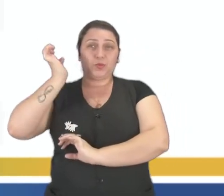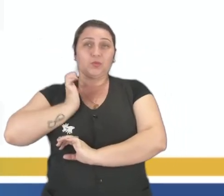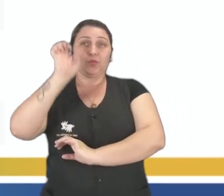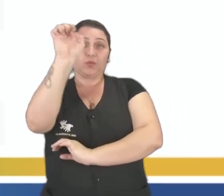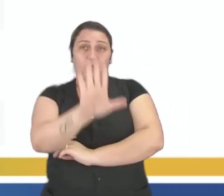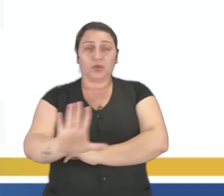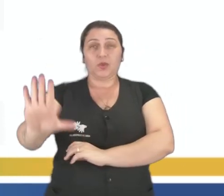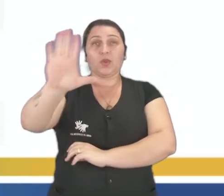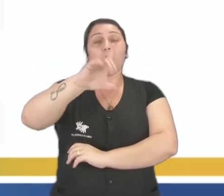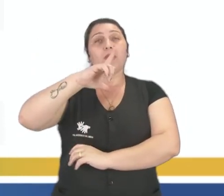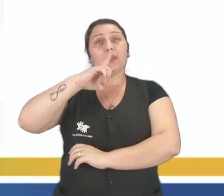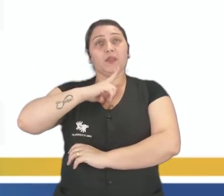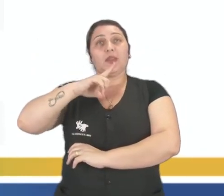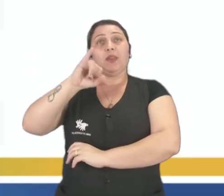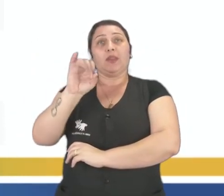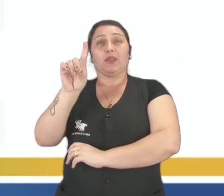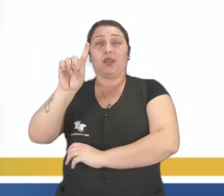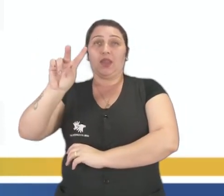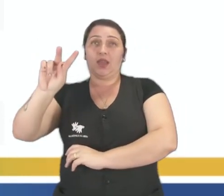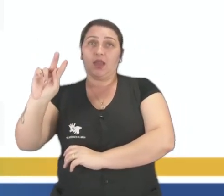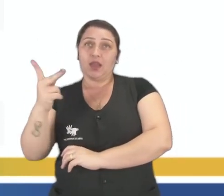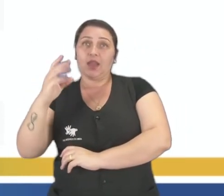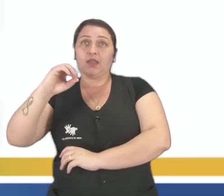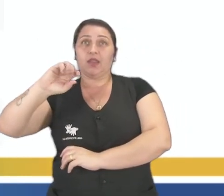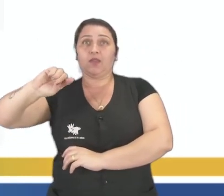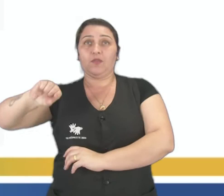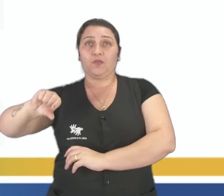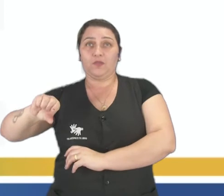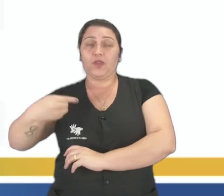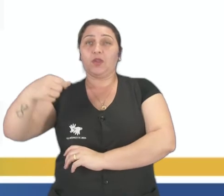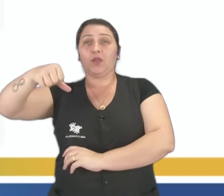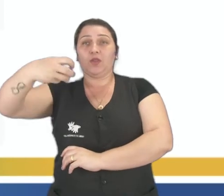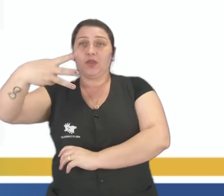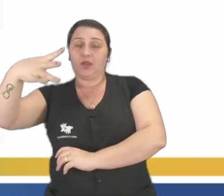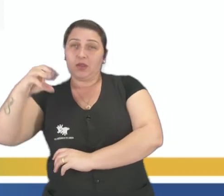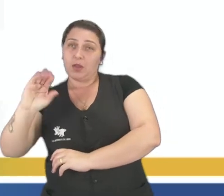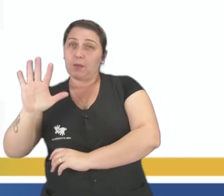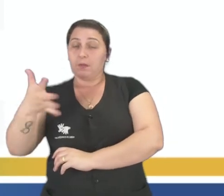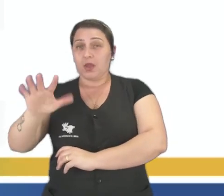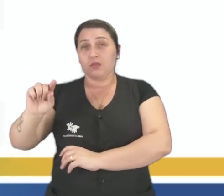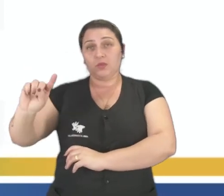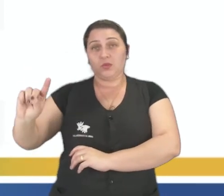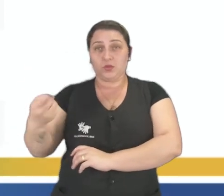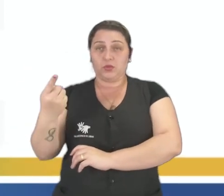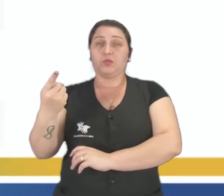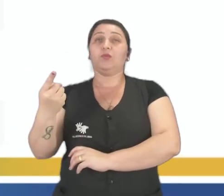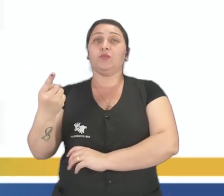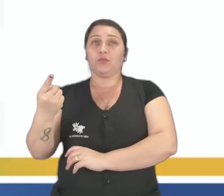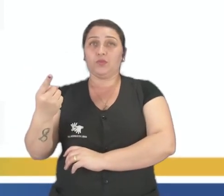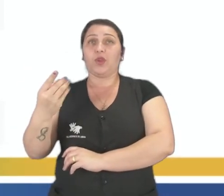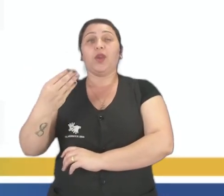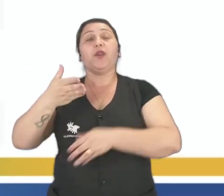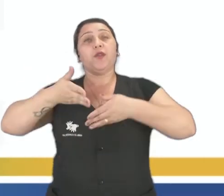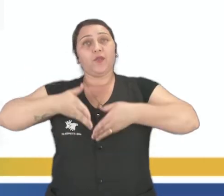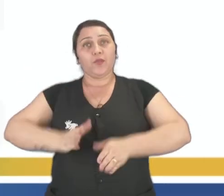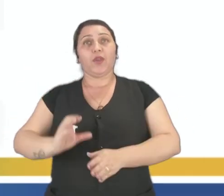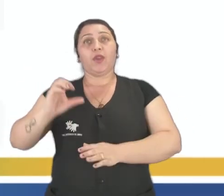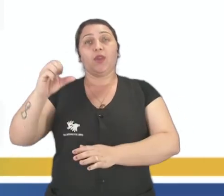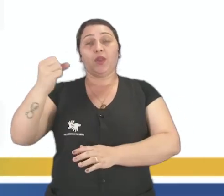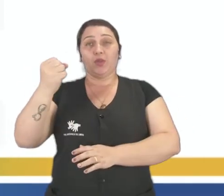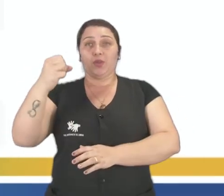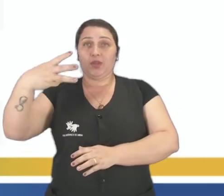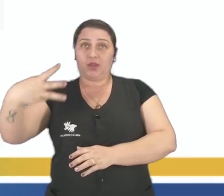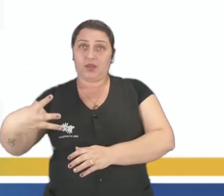Europa. Então aí tem o IDH de 0,930, também próximo de 1, expectativa de vida no nascimento